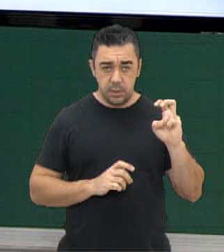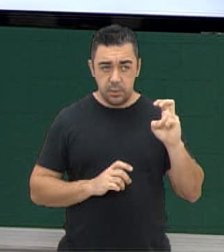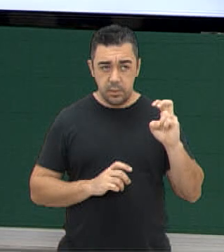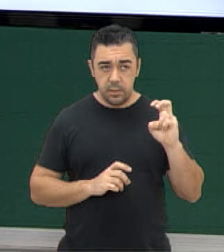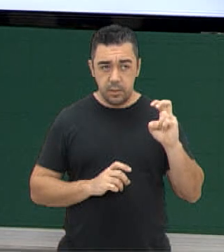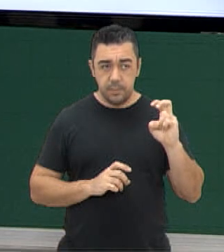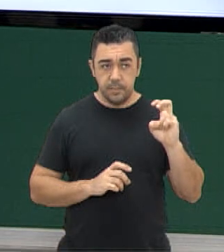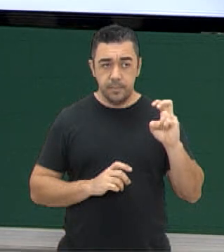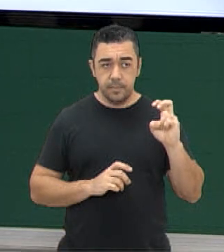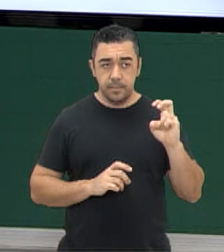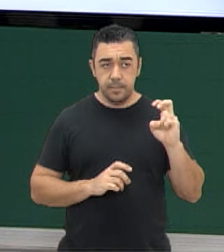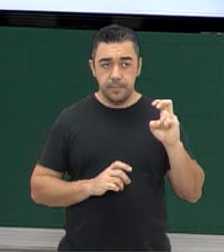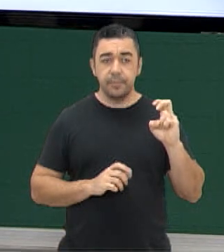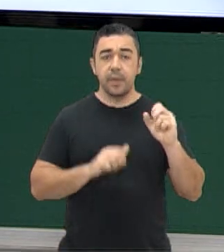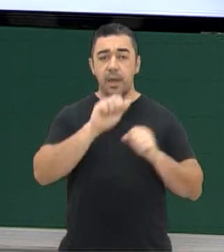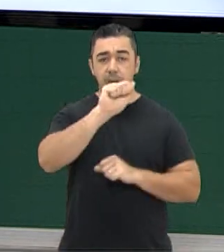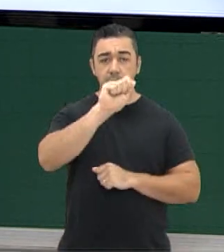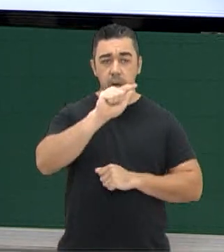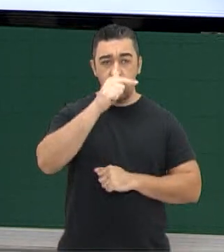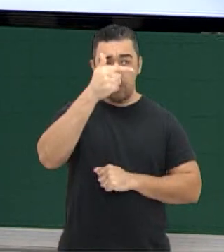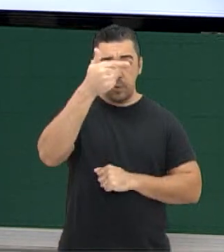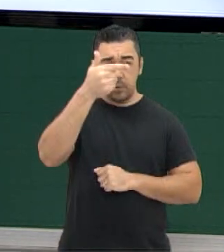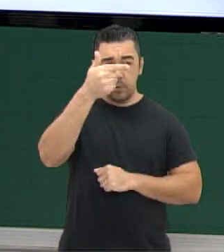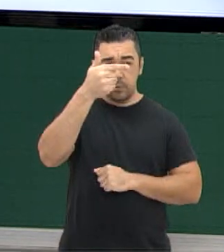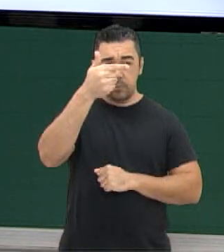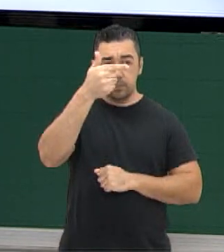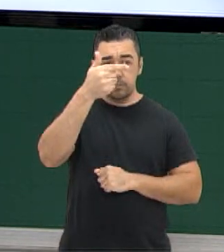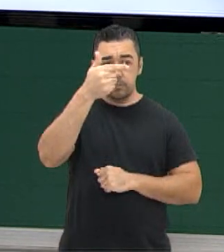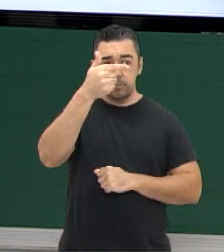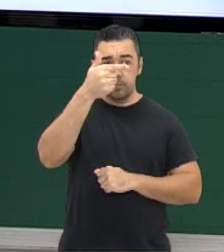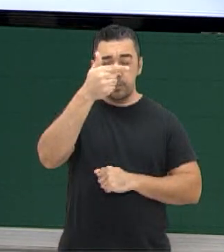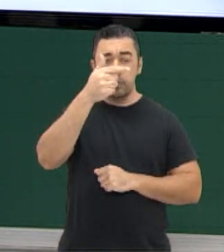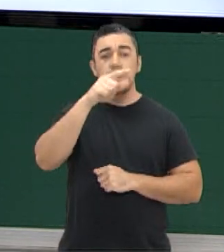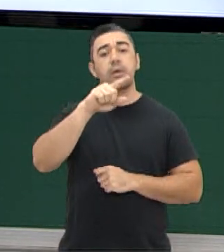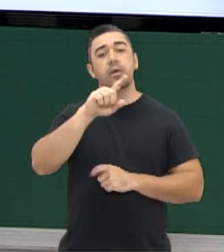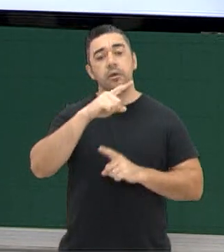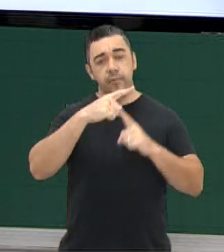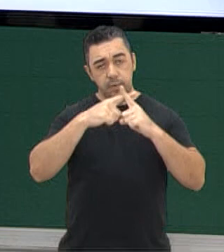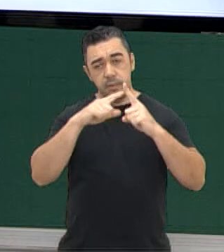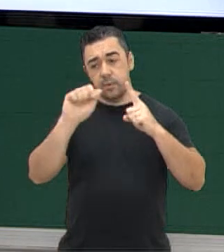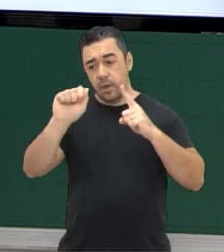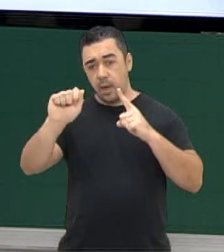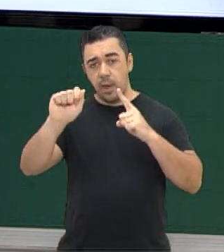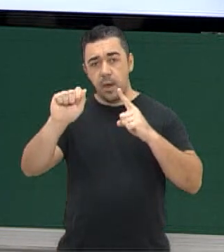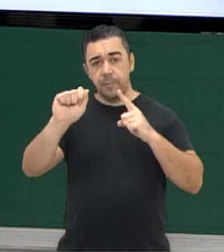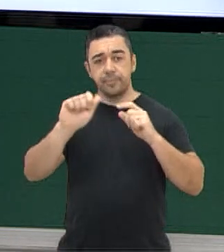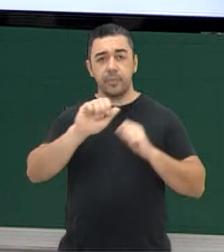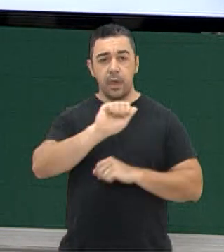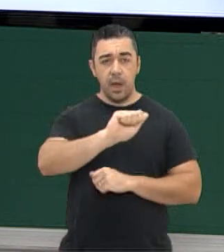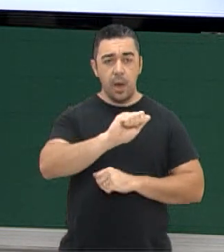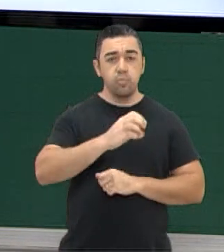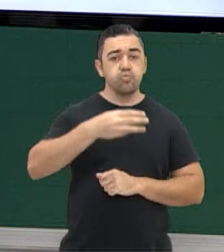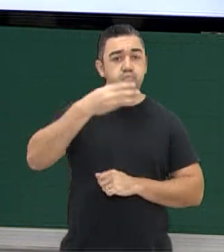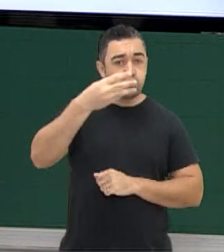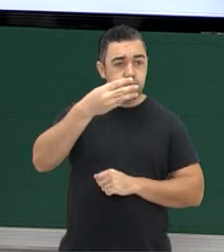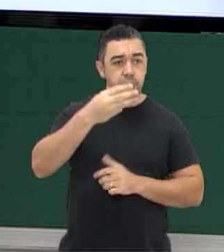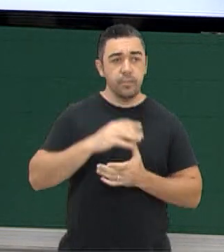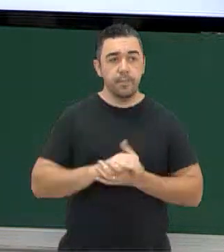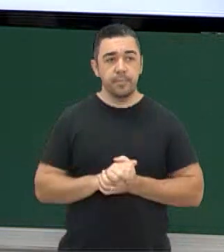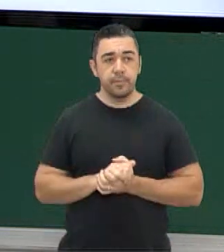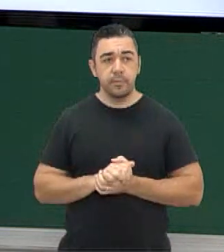aqui embaixo. A, vou pegar o a ao quadrado vezes o a, vai dar a ao